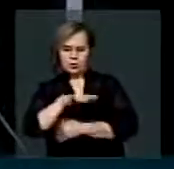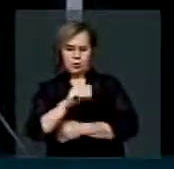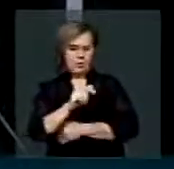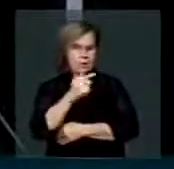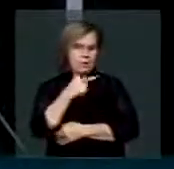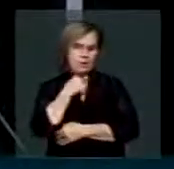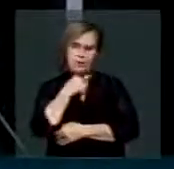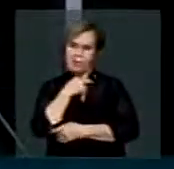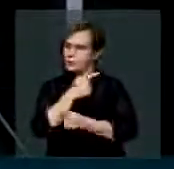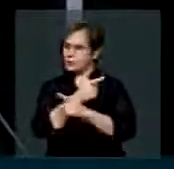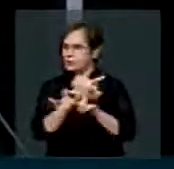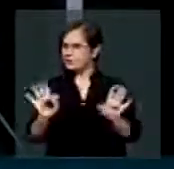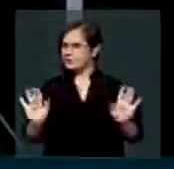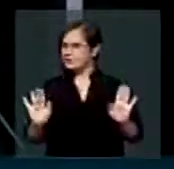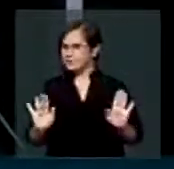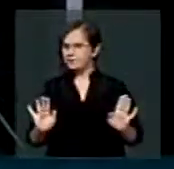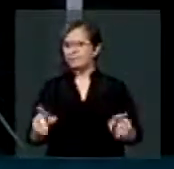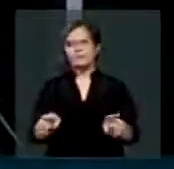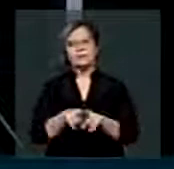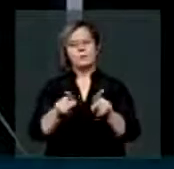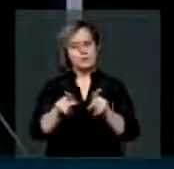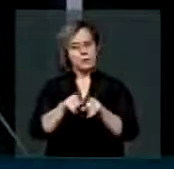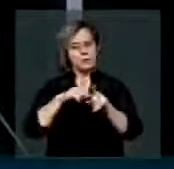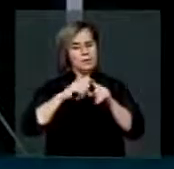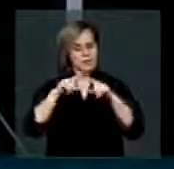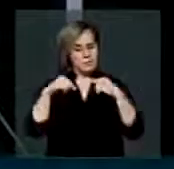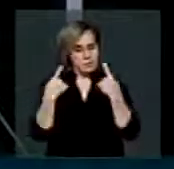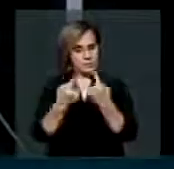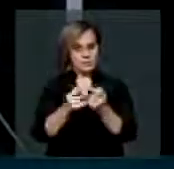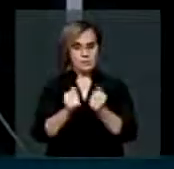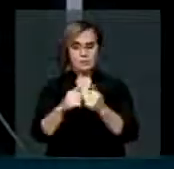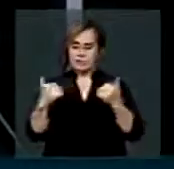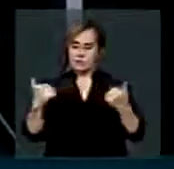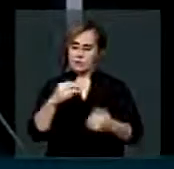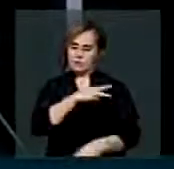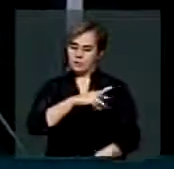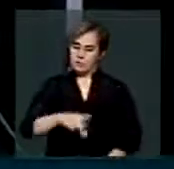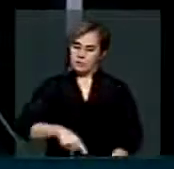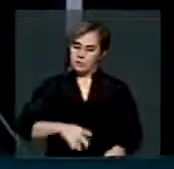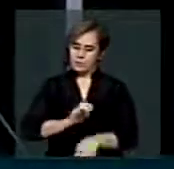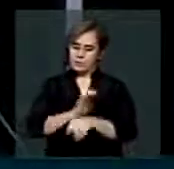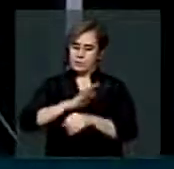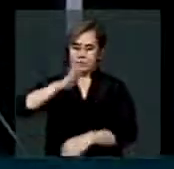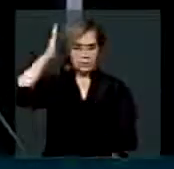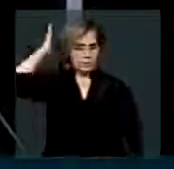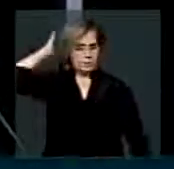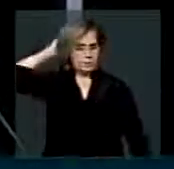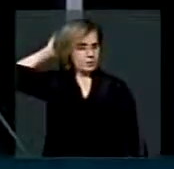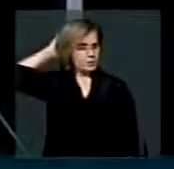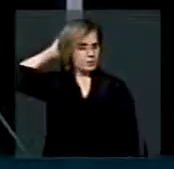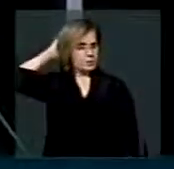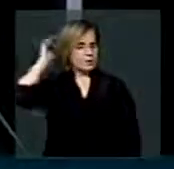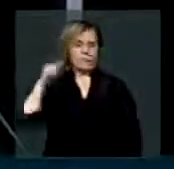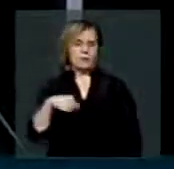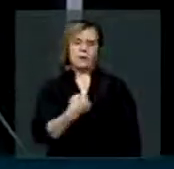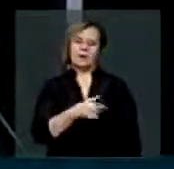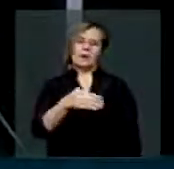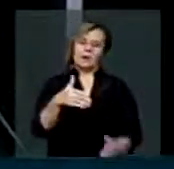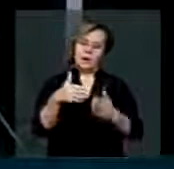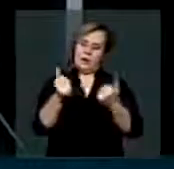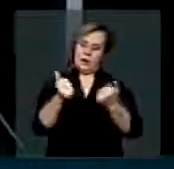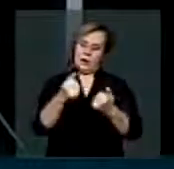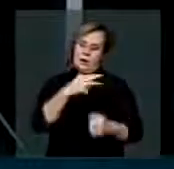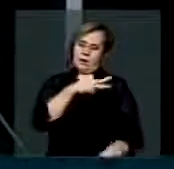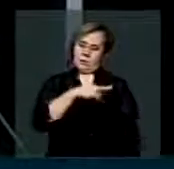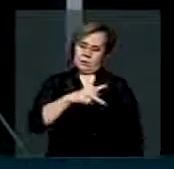Pelada. Nós também, em audiência com o Ministério Público do Estado do Pará, nós pedimos ao